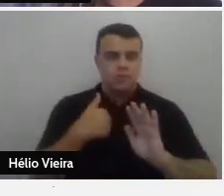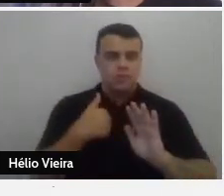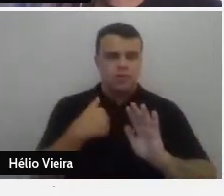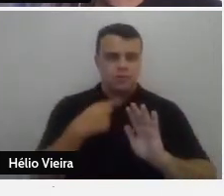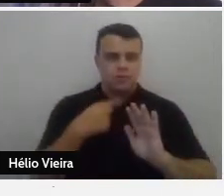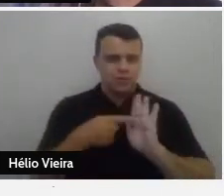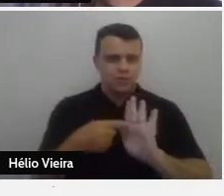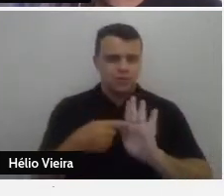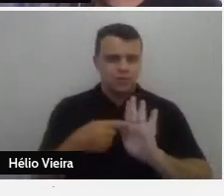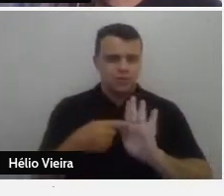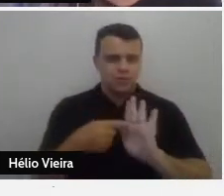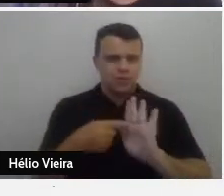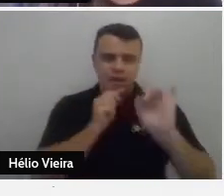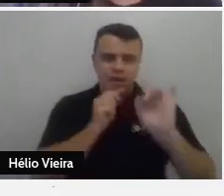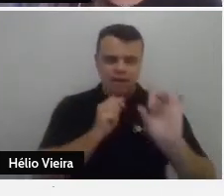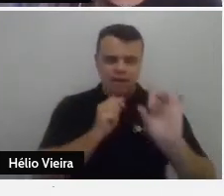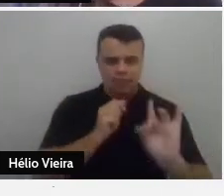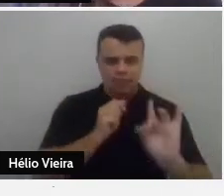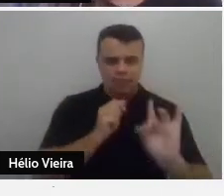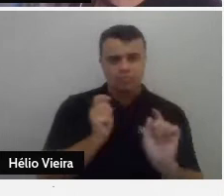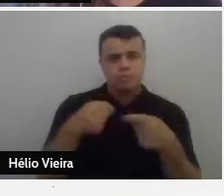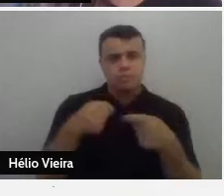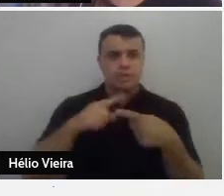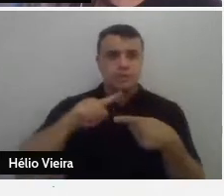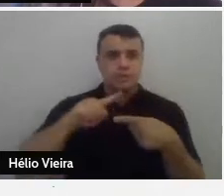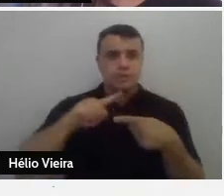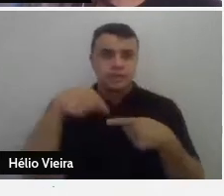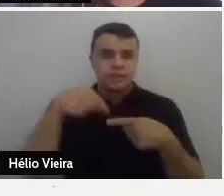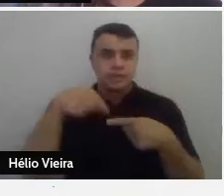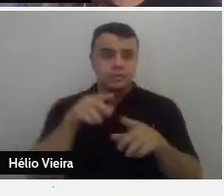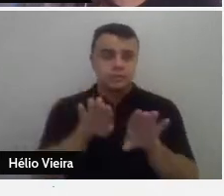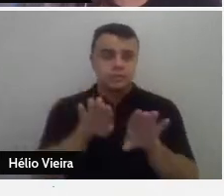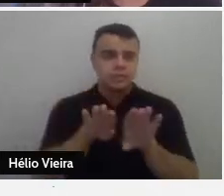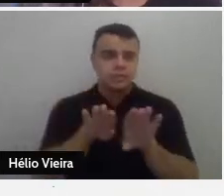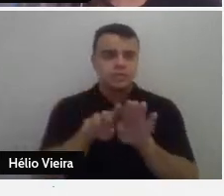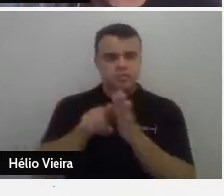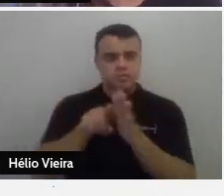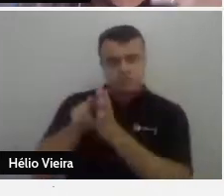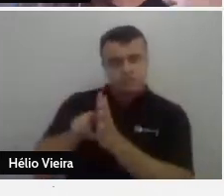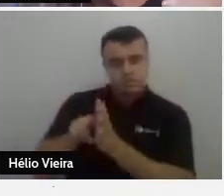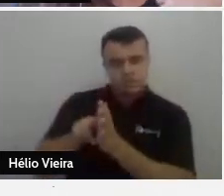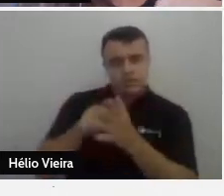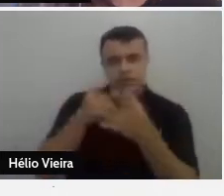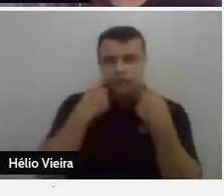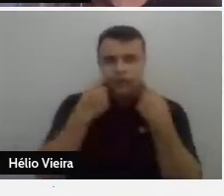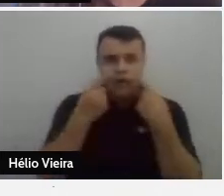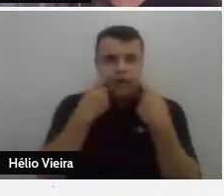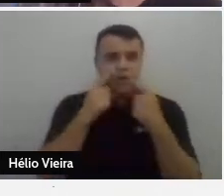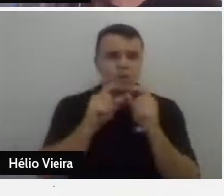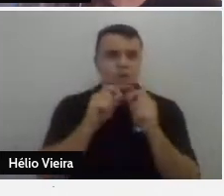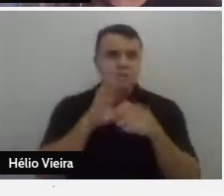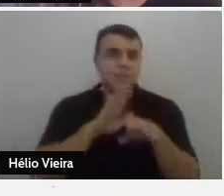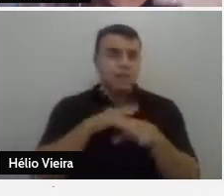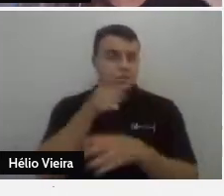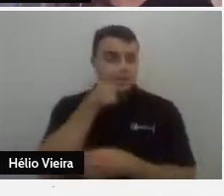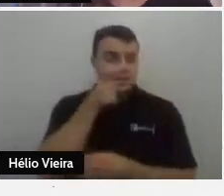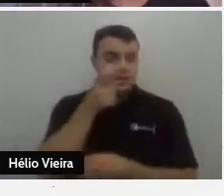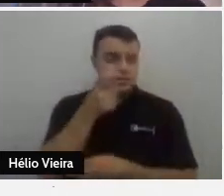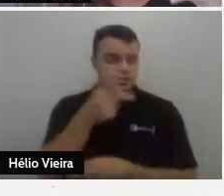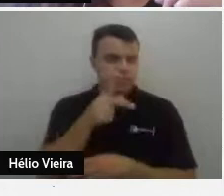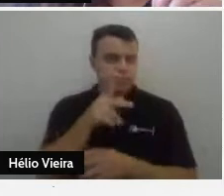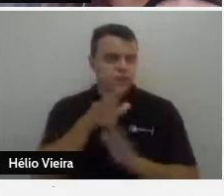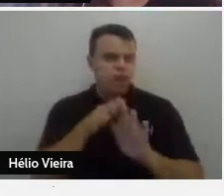demonstrar um por um, porque vocês podem depois ir explorando e ver o que é mais interessante para a sua